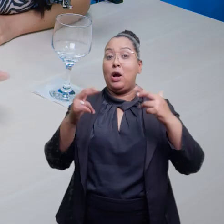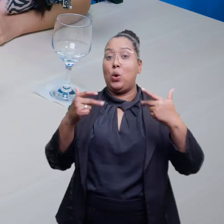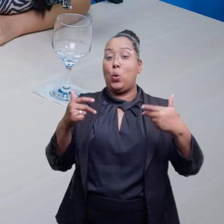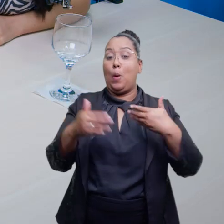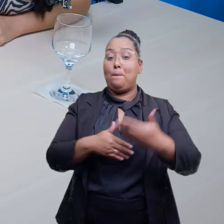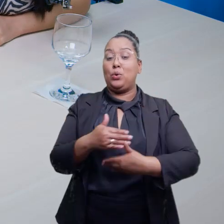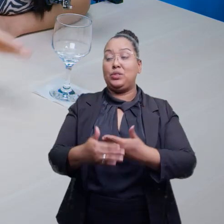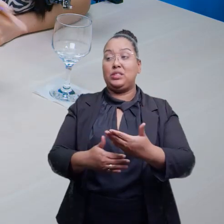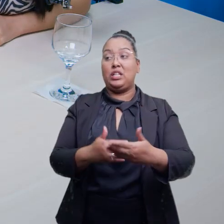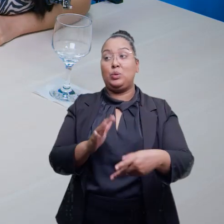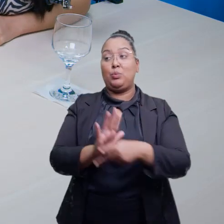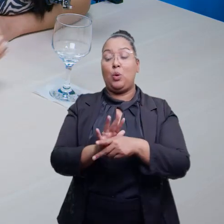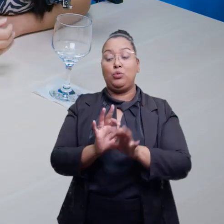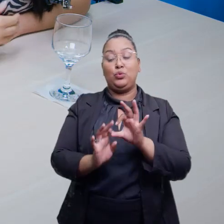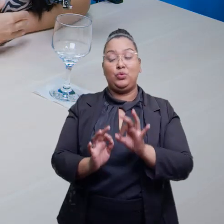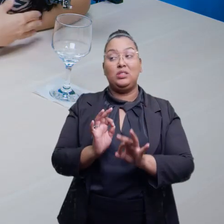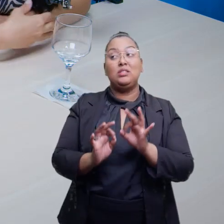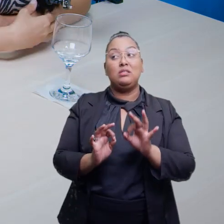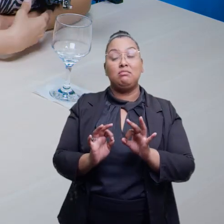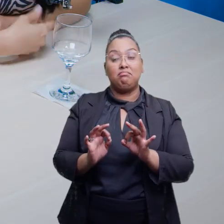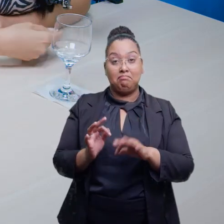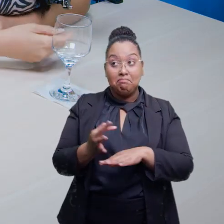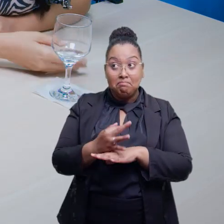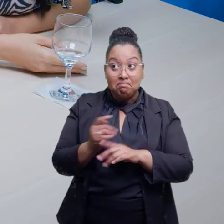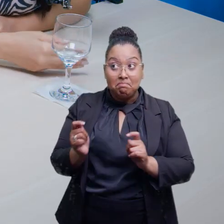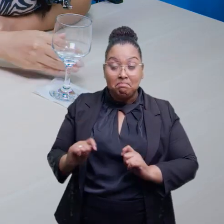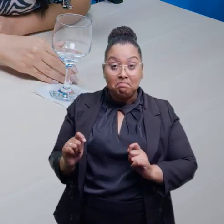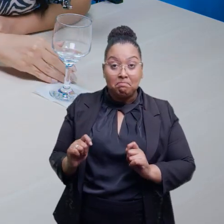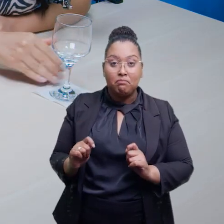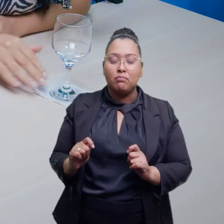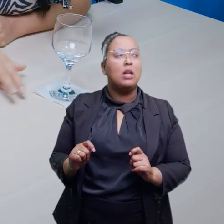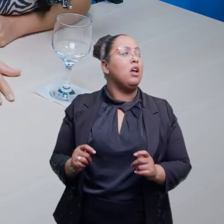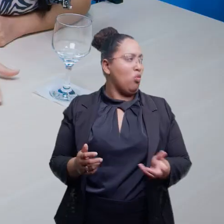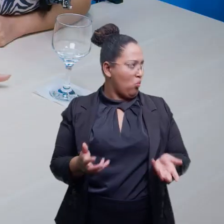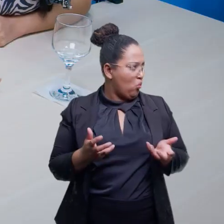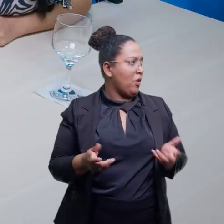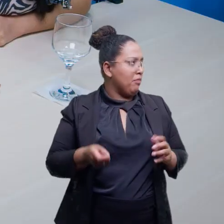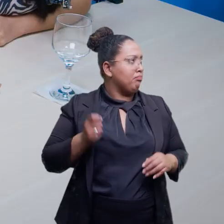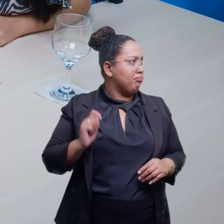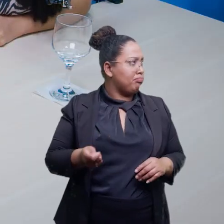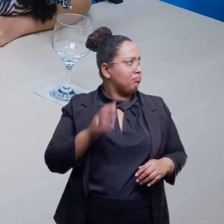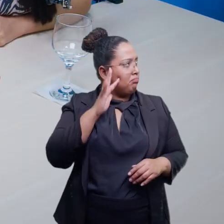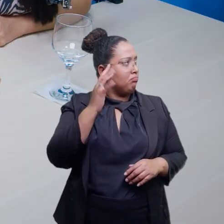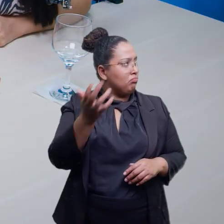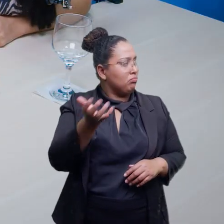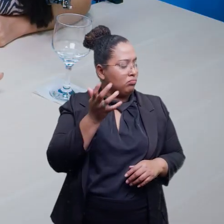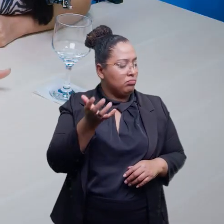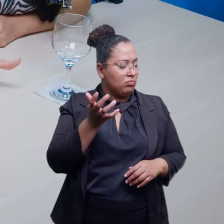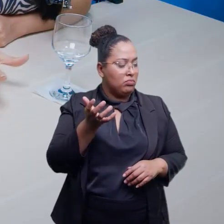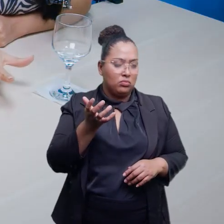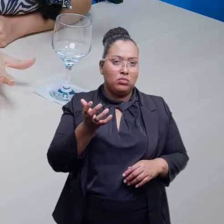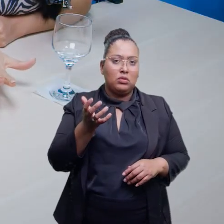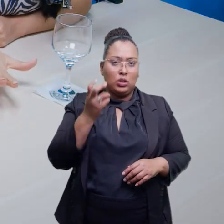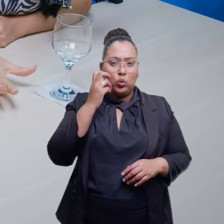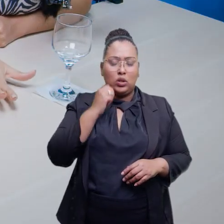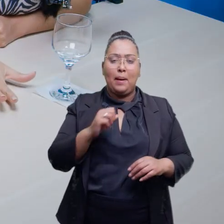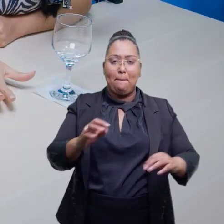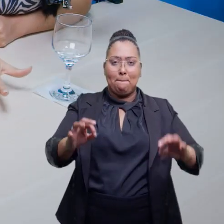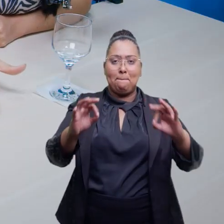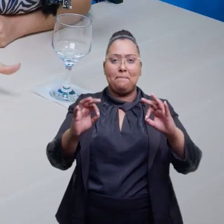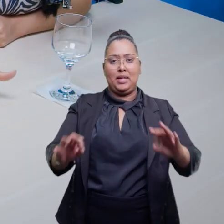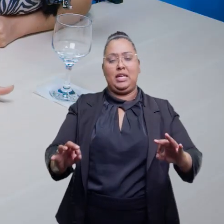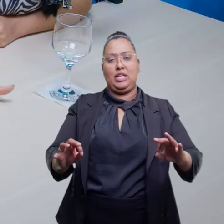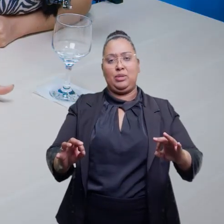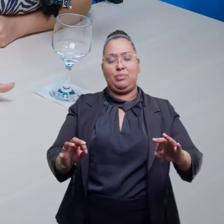especificidades de um procedimento, né, judicial. Resolveu, eu quero, resolvi, quero